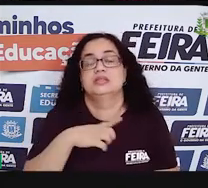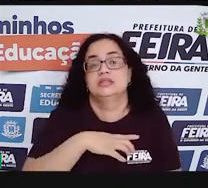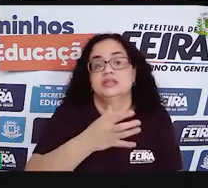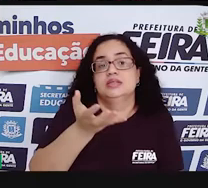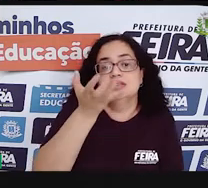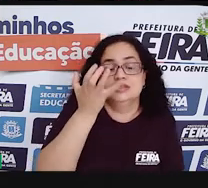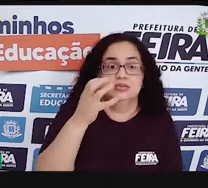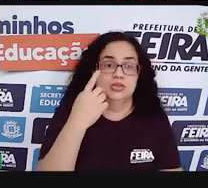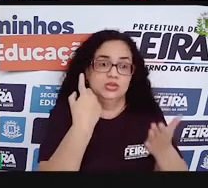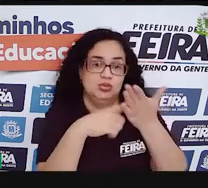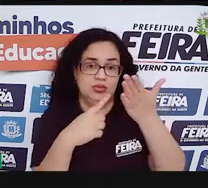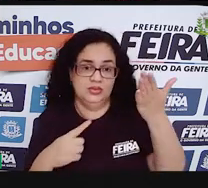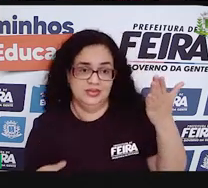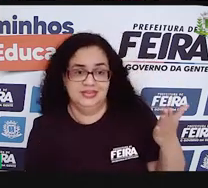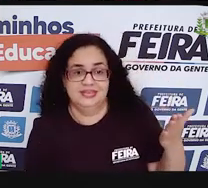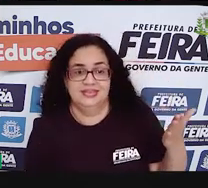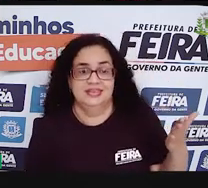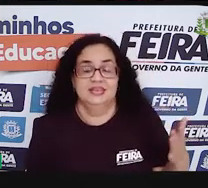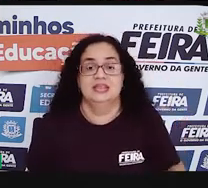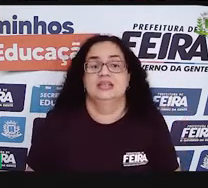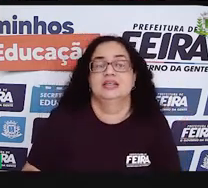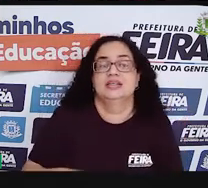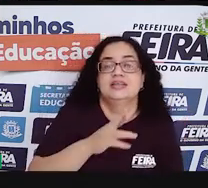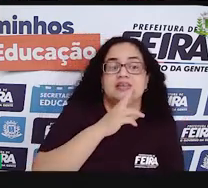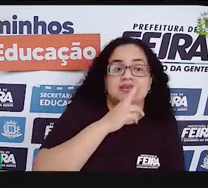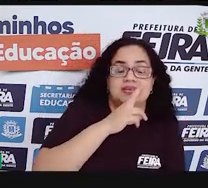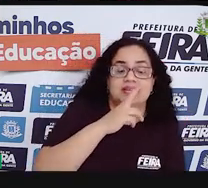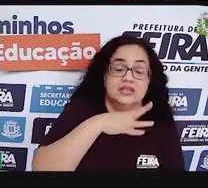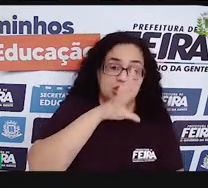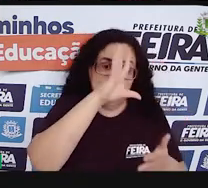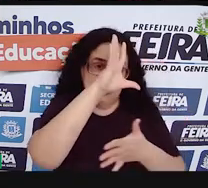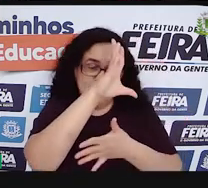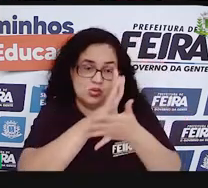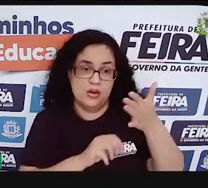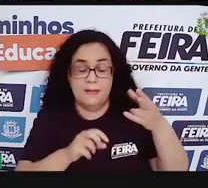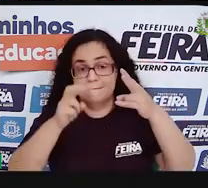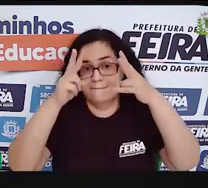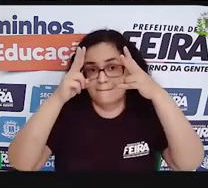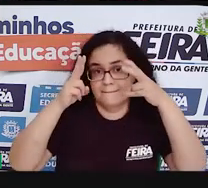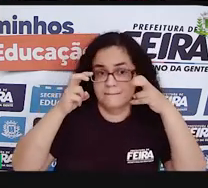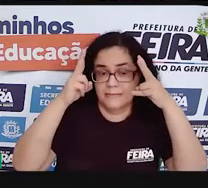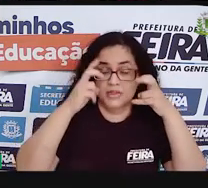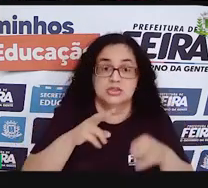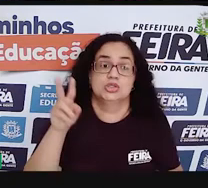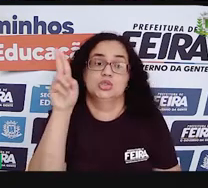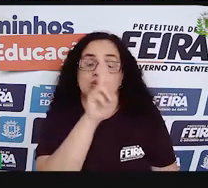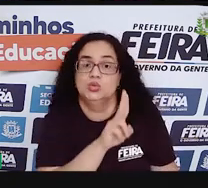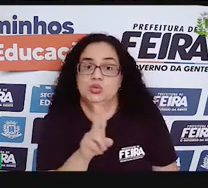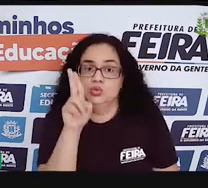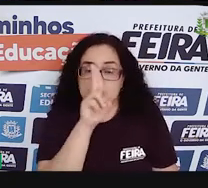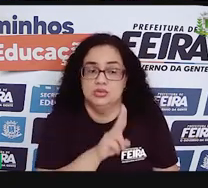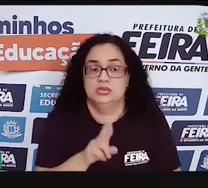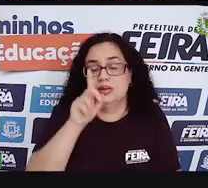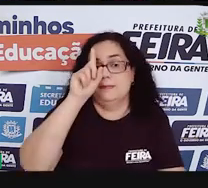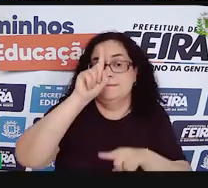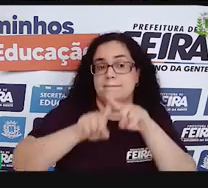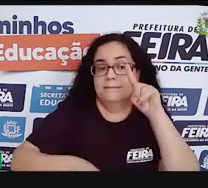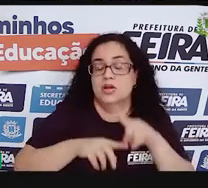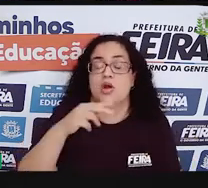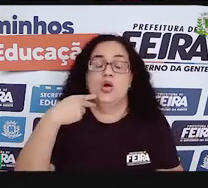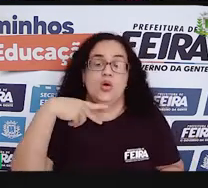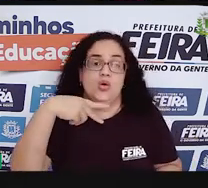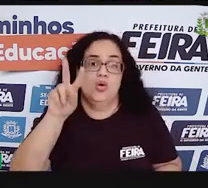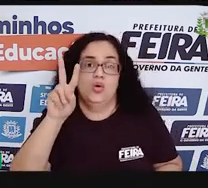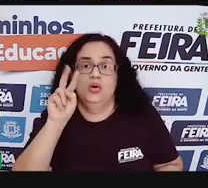seu caderno, né, para anotar os resultados, anotar o que você percebe, utilizar esses mesmos materiais ou